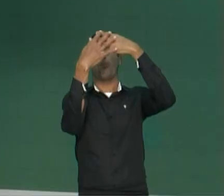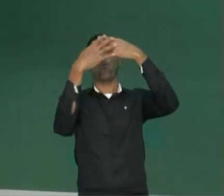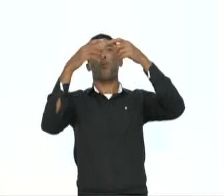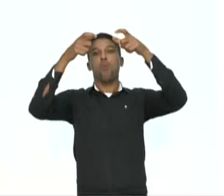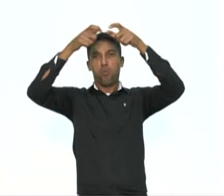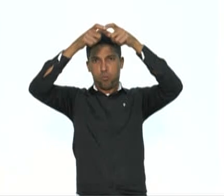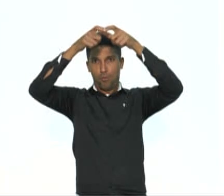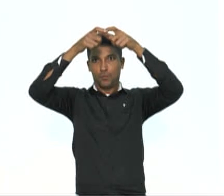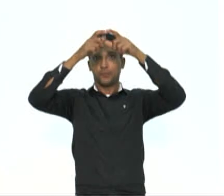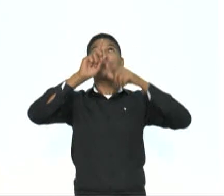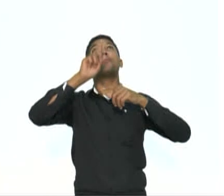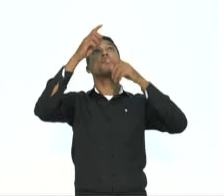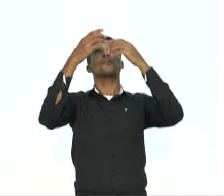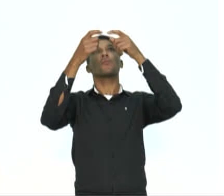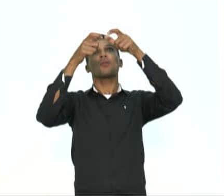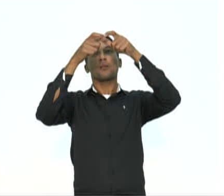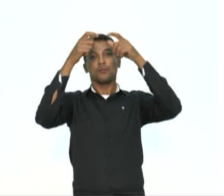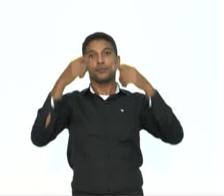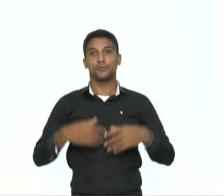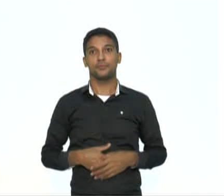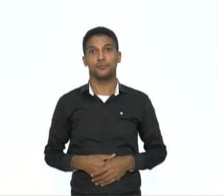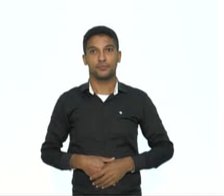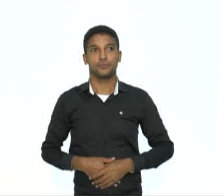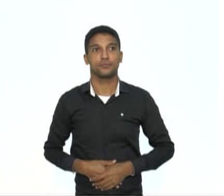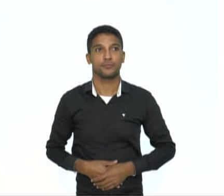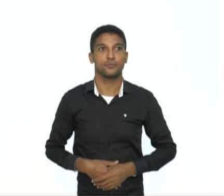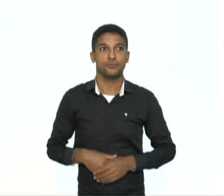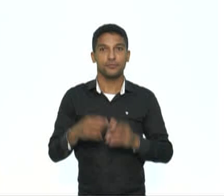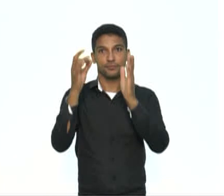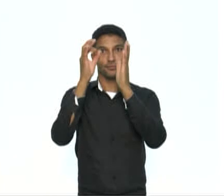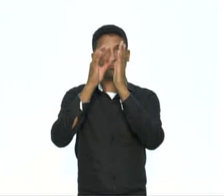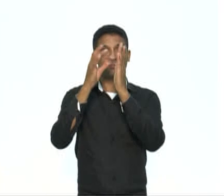Os tímpanos sofrem uma alteração e eles ficam mais